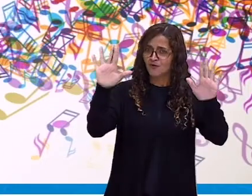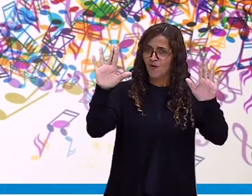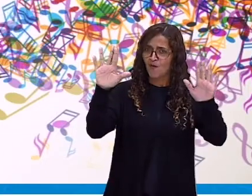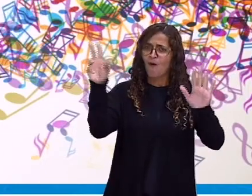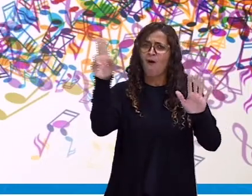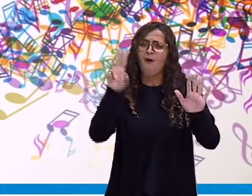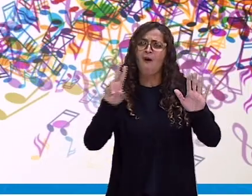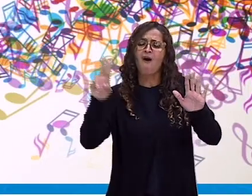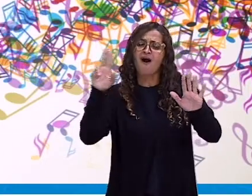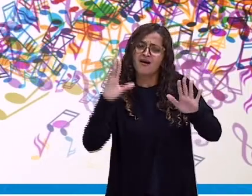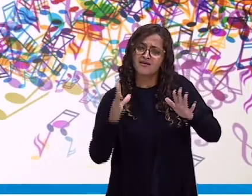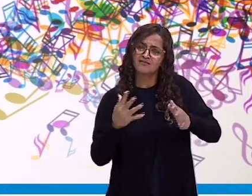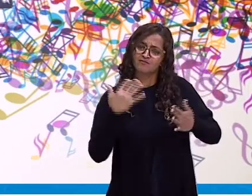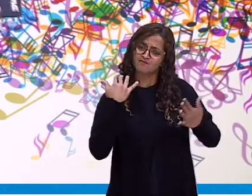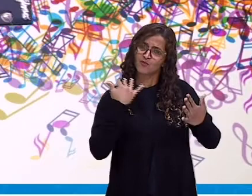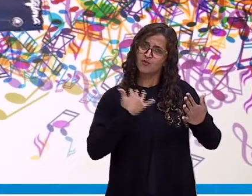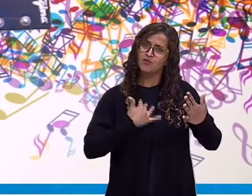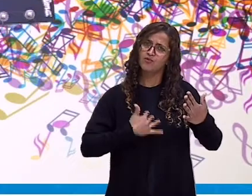E